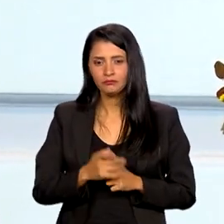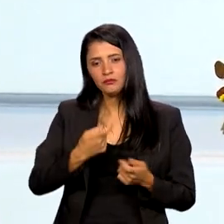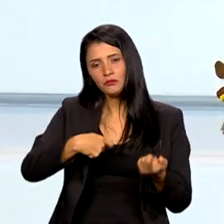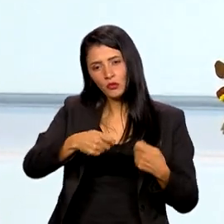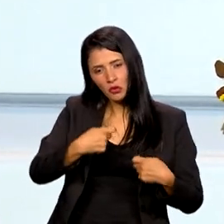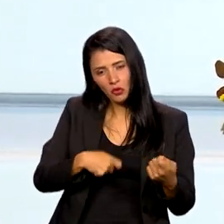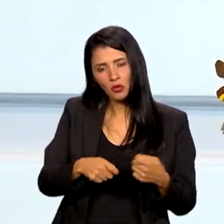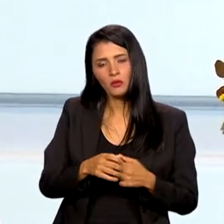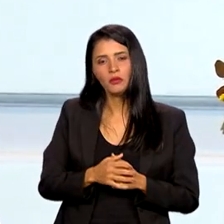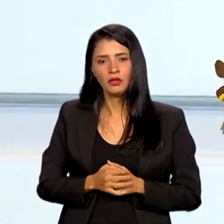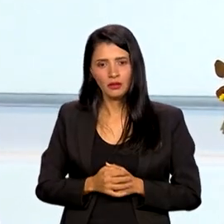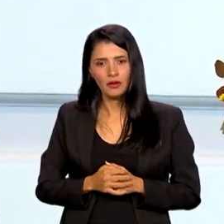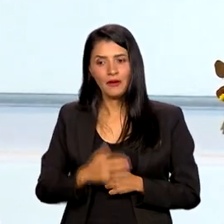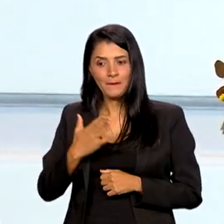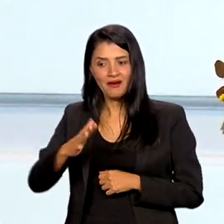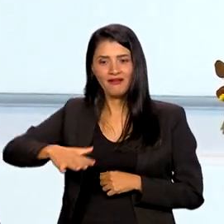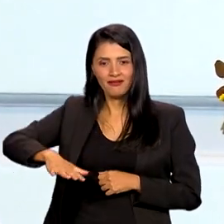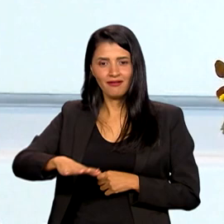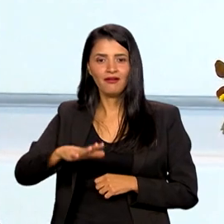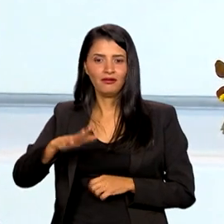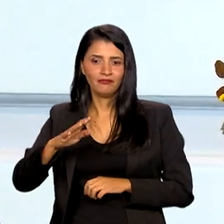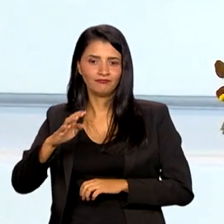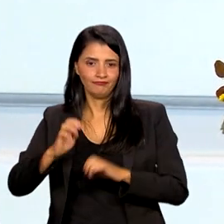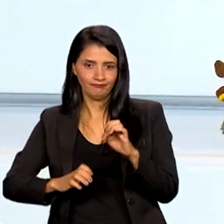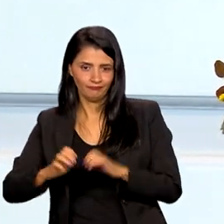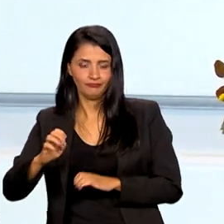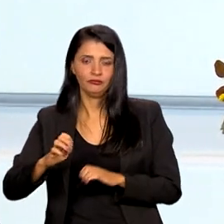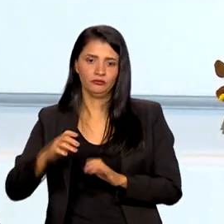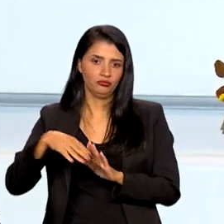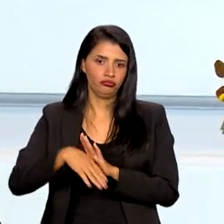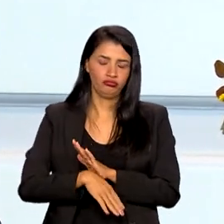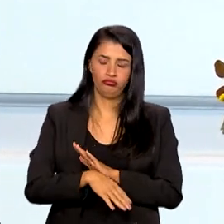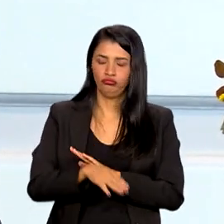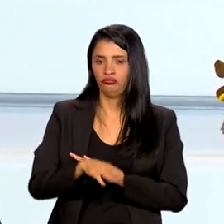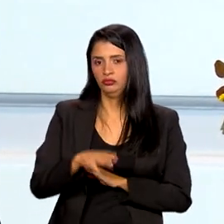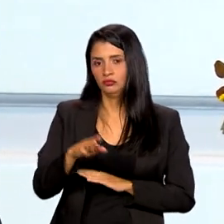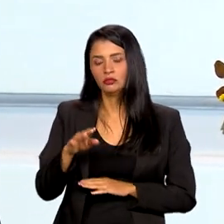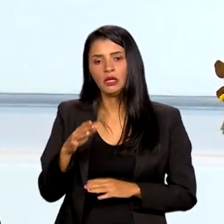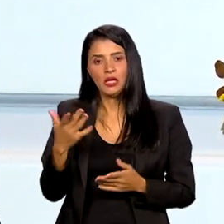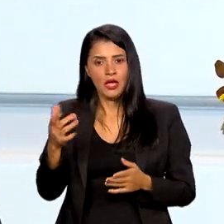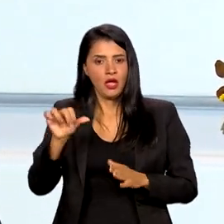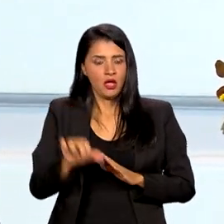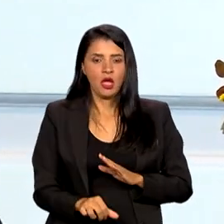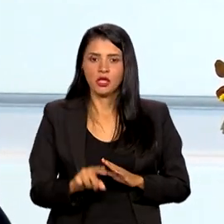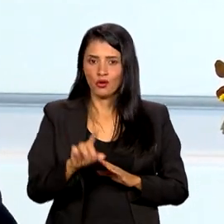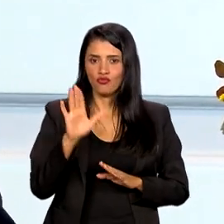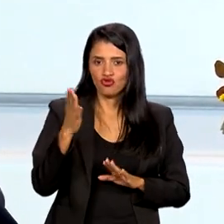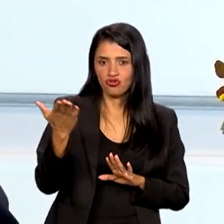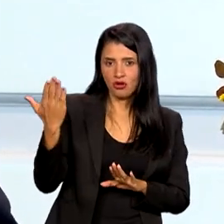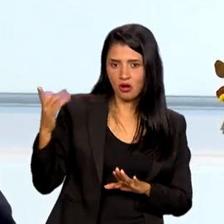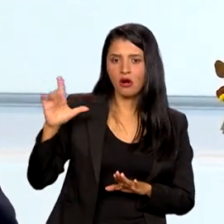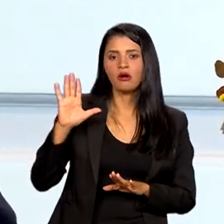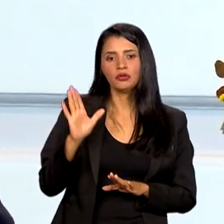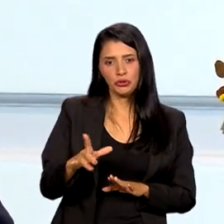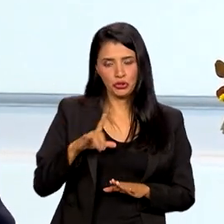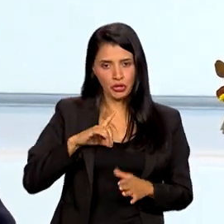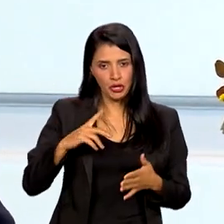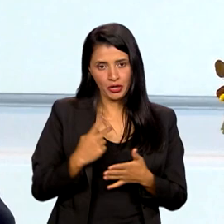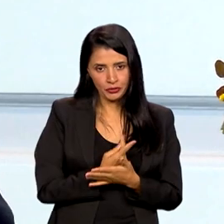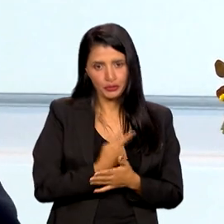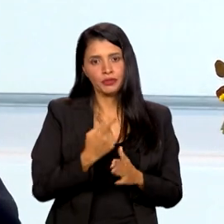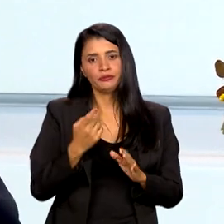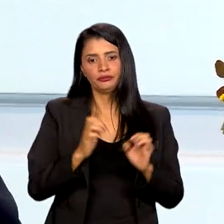econômica para o setor produtivo foi desastrosa. O Brasil já tinha sofrido uma desindustrialização